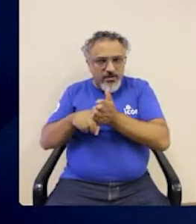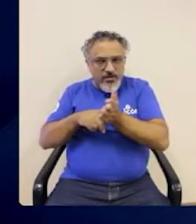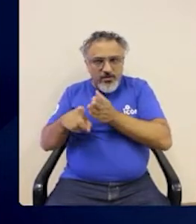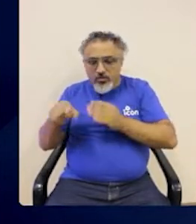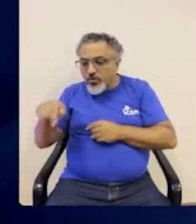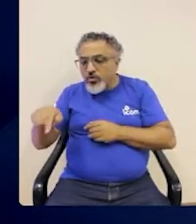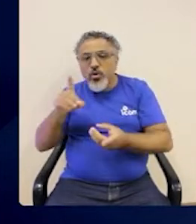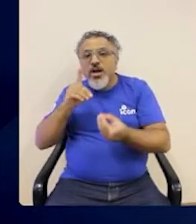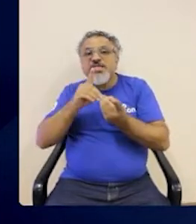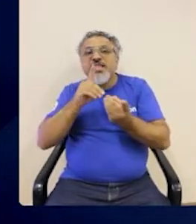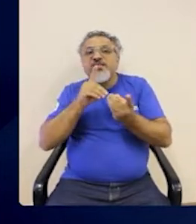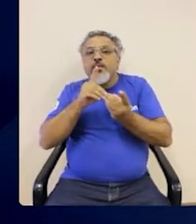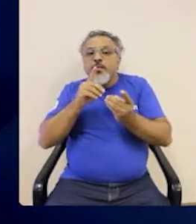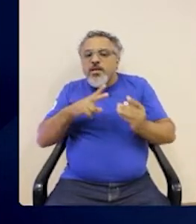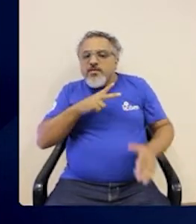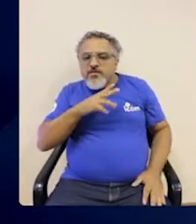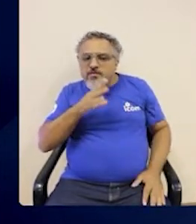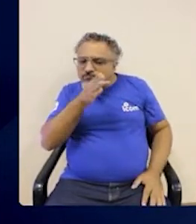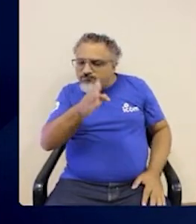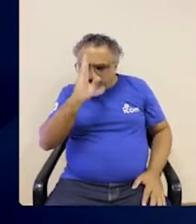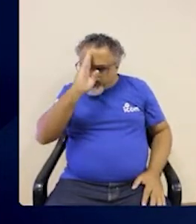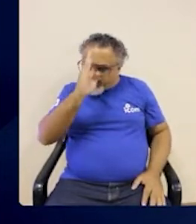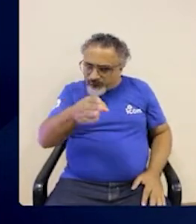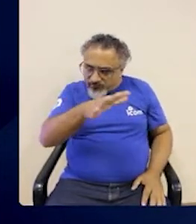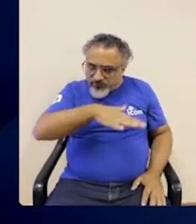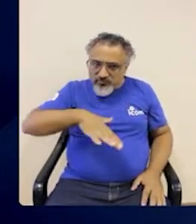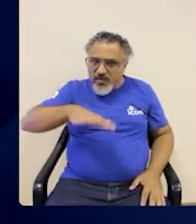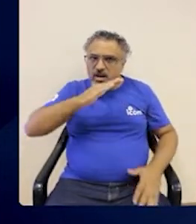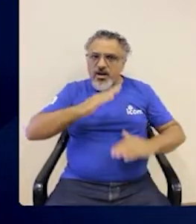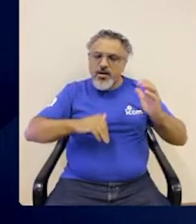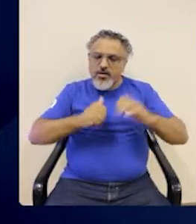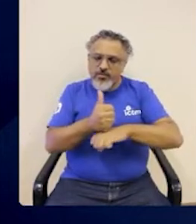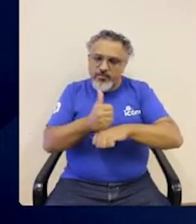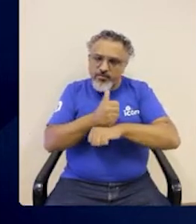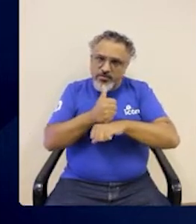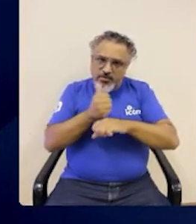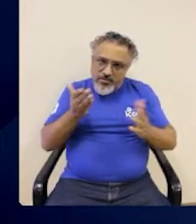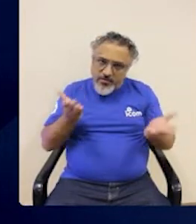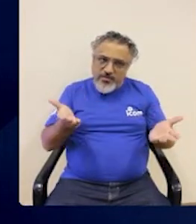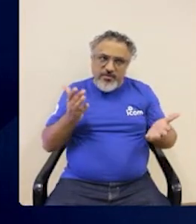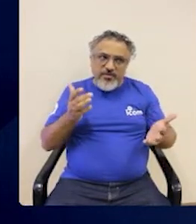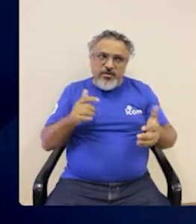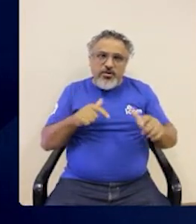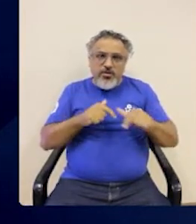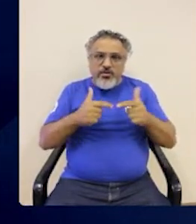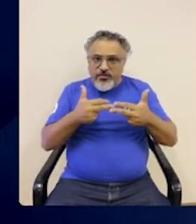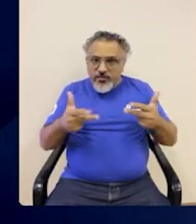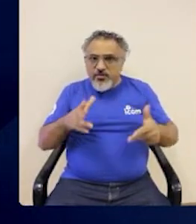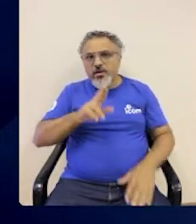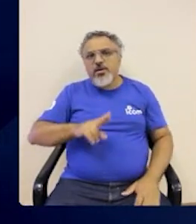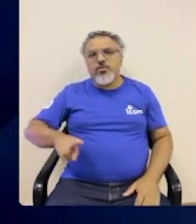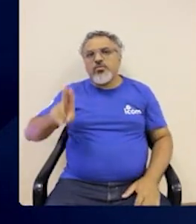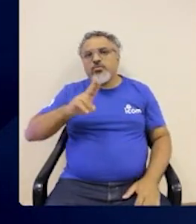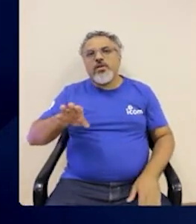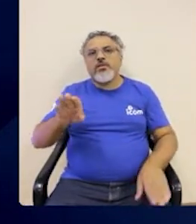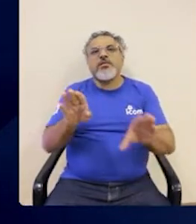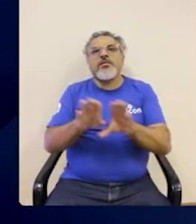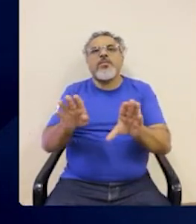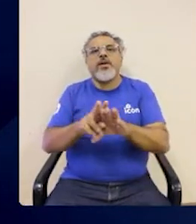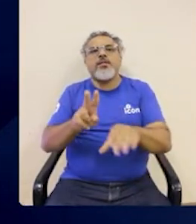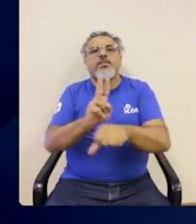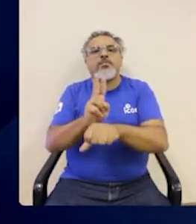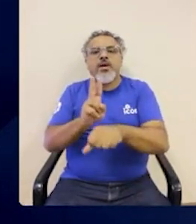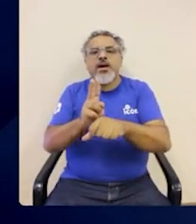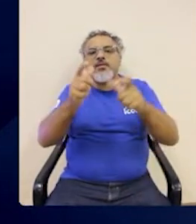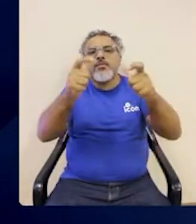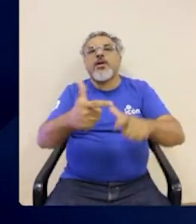que o atendimento individual é a principal ferramenta ali para aquele profissional, embora os serviços hoje tenham utilizado também, preservado